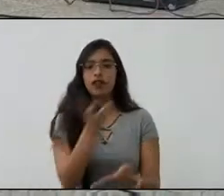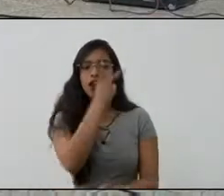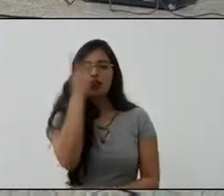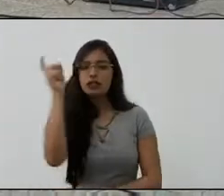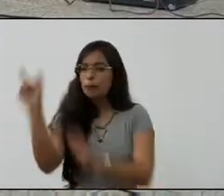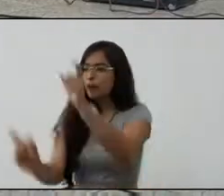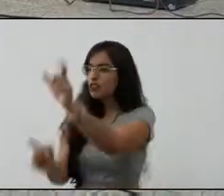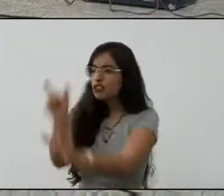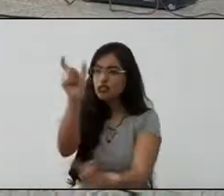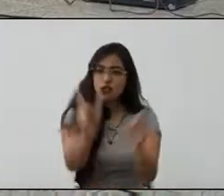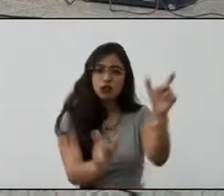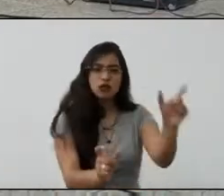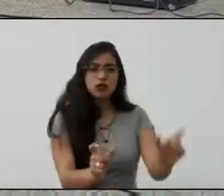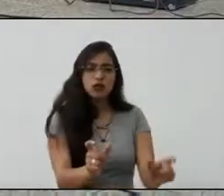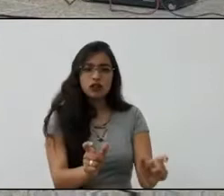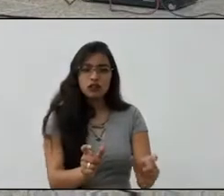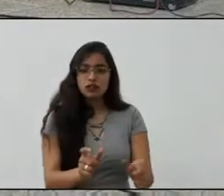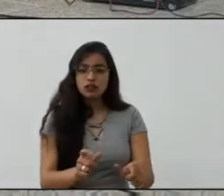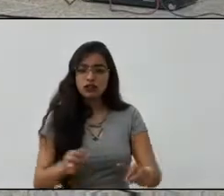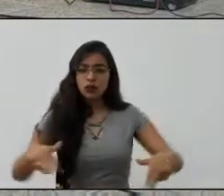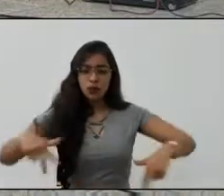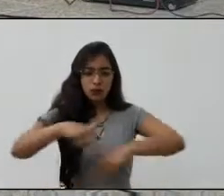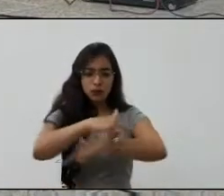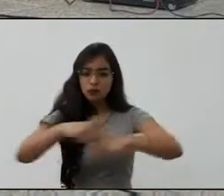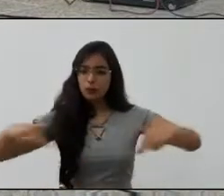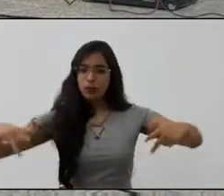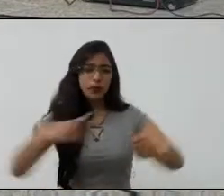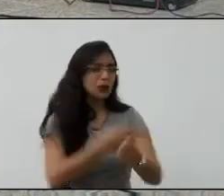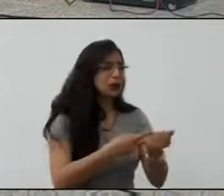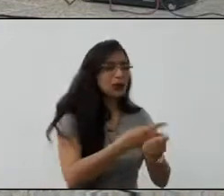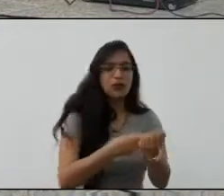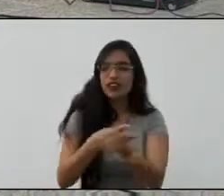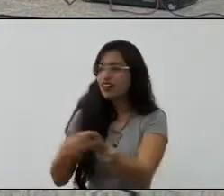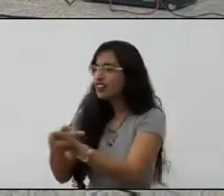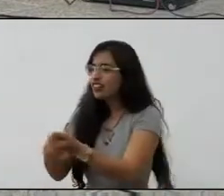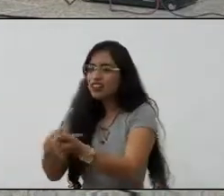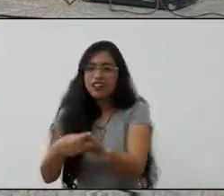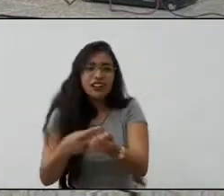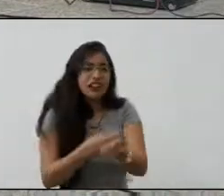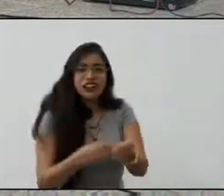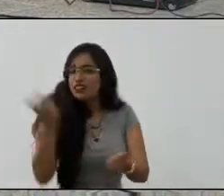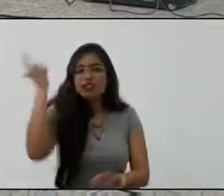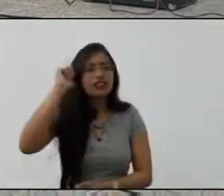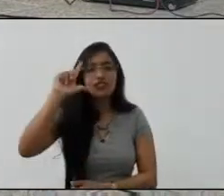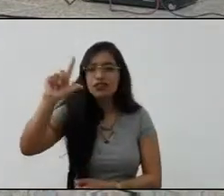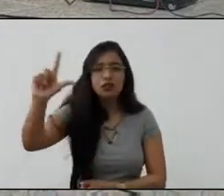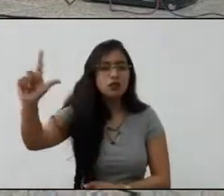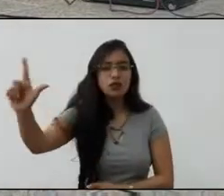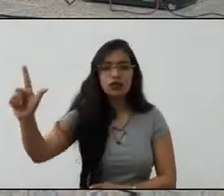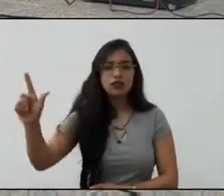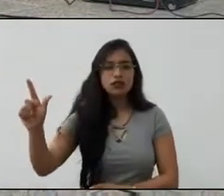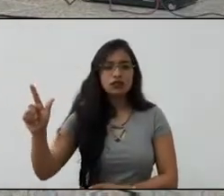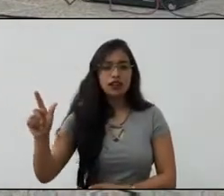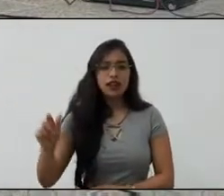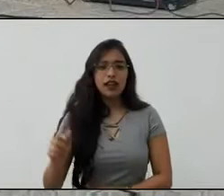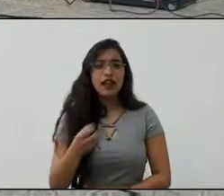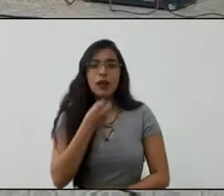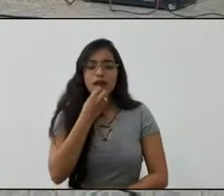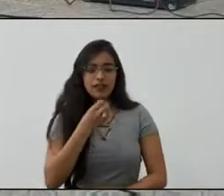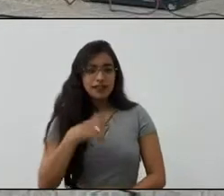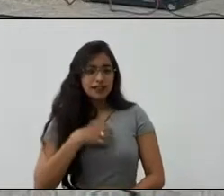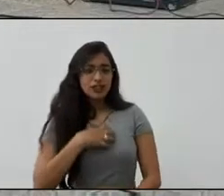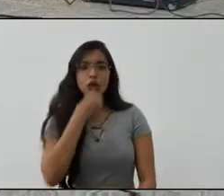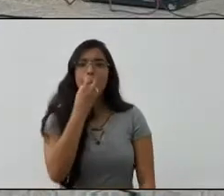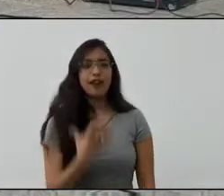pessoas ficam de um lado para outro, procuram uma coisa, procura outra, e não conseguem satisfazer os mais